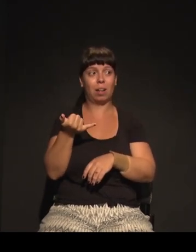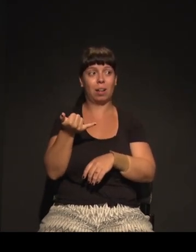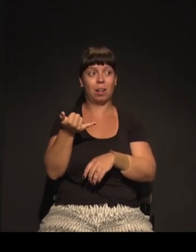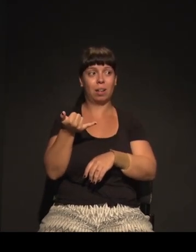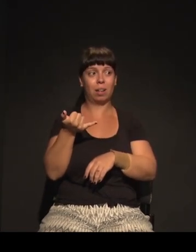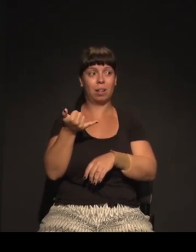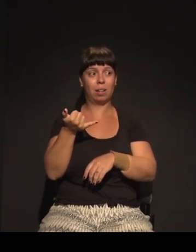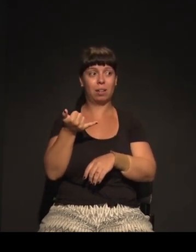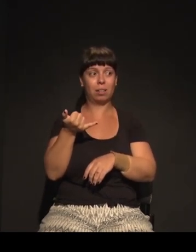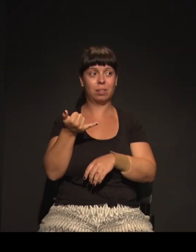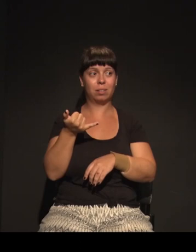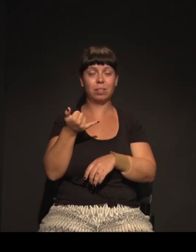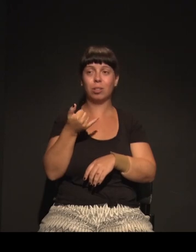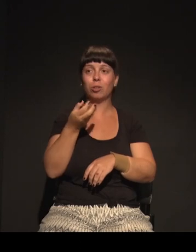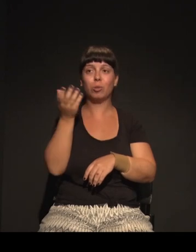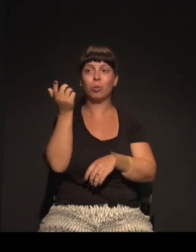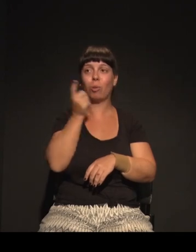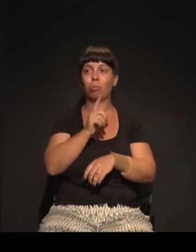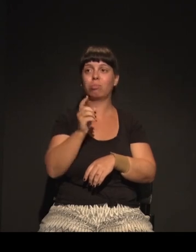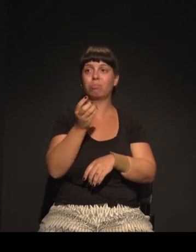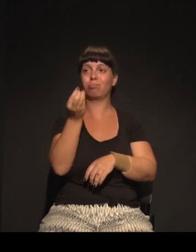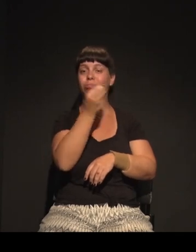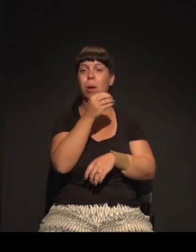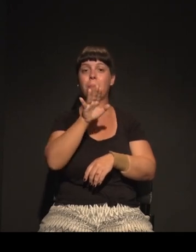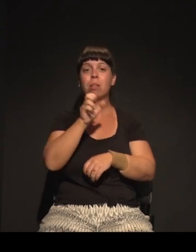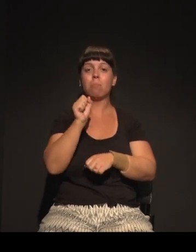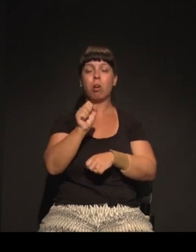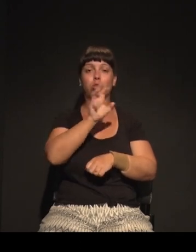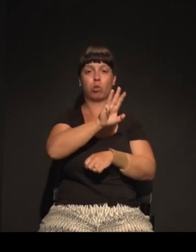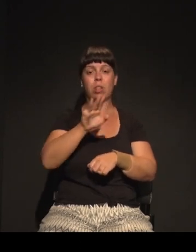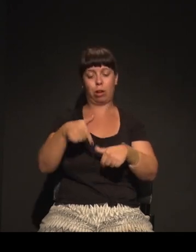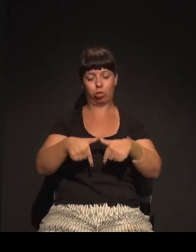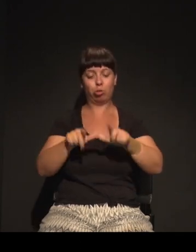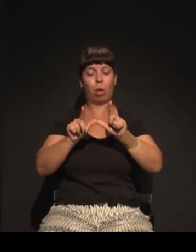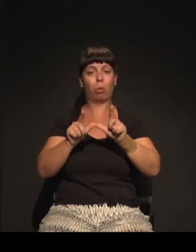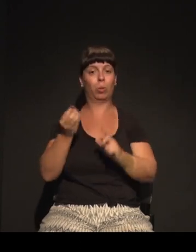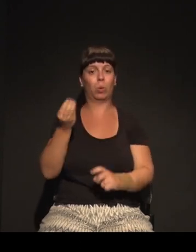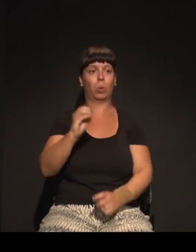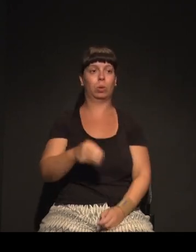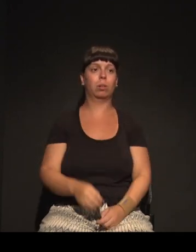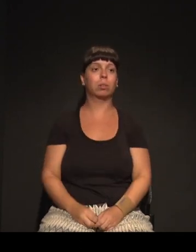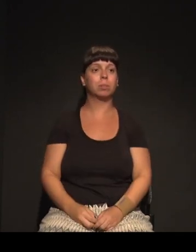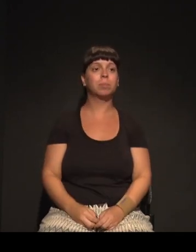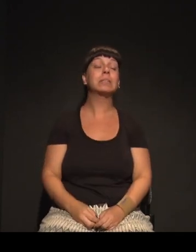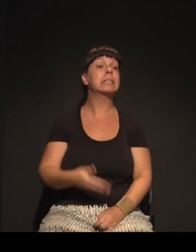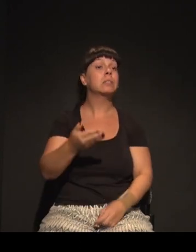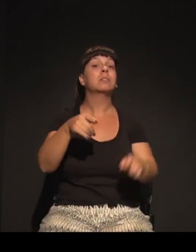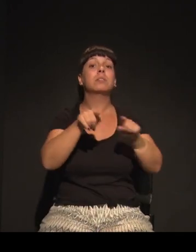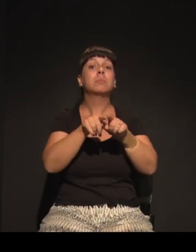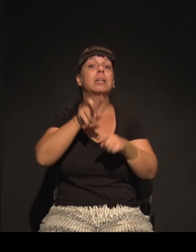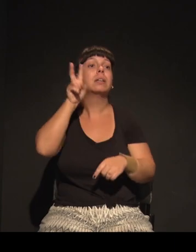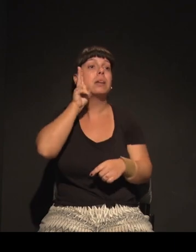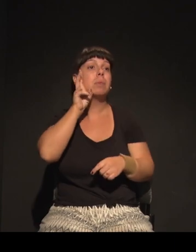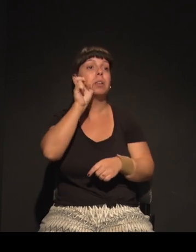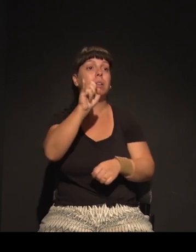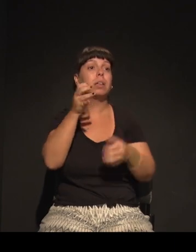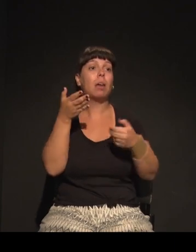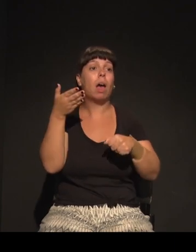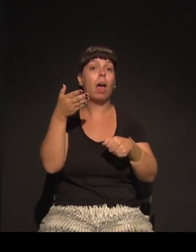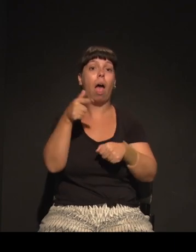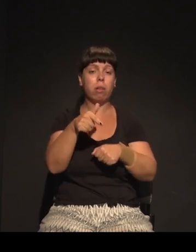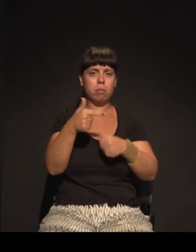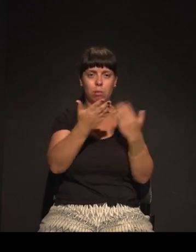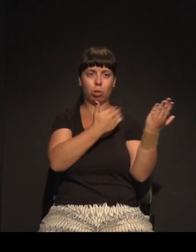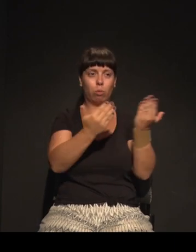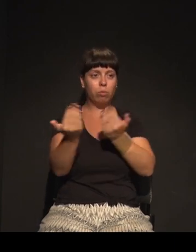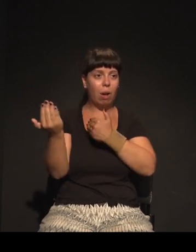tava aí a gente pode disponibilizá la também não sabe então legal lembrando também depois quem quiser acessar novamente essa conversa